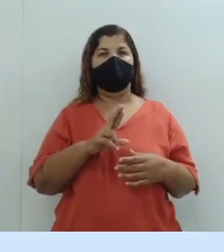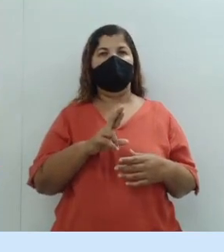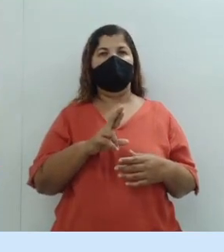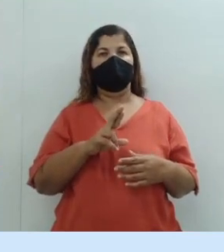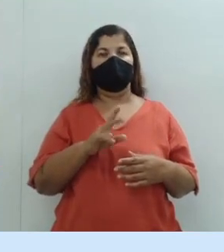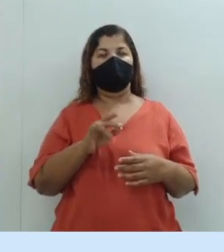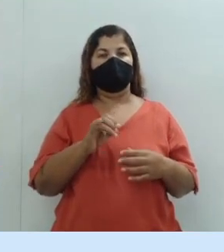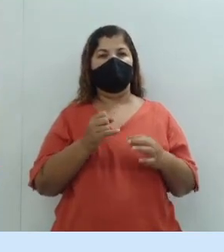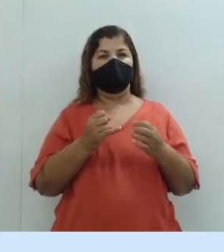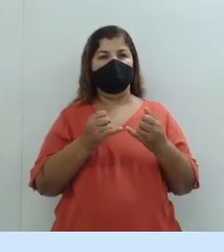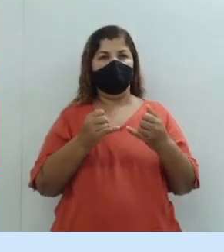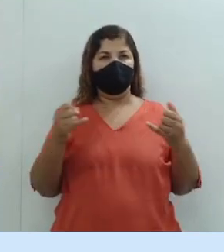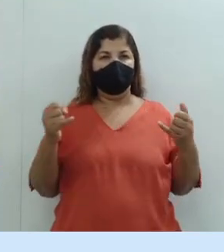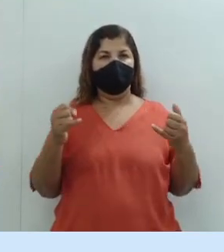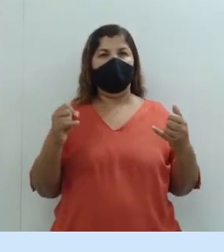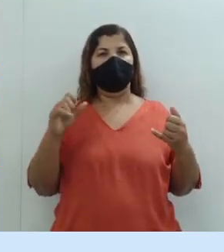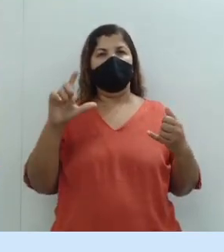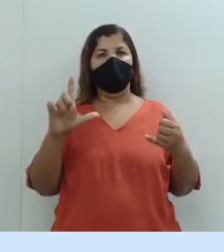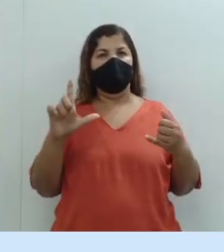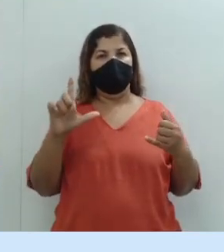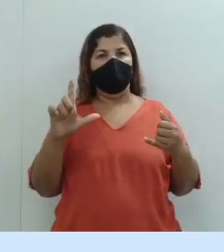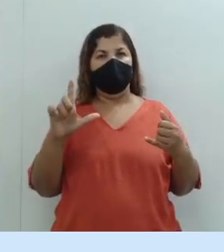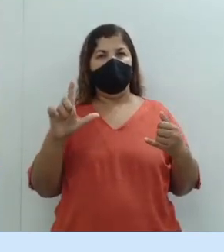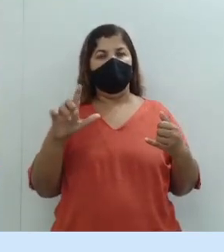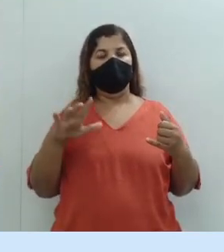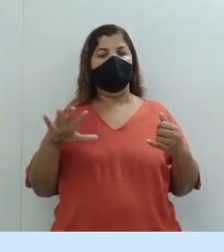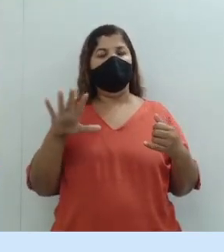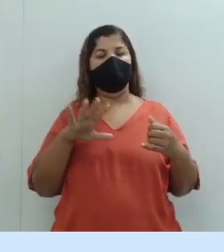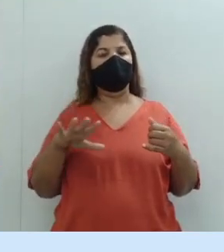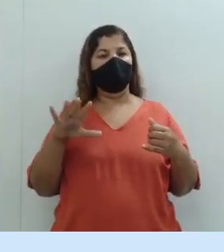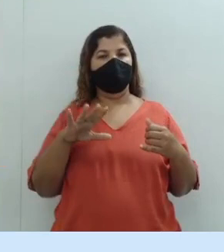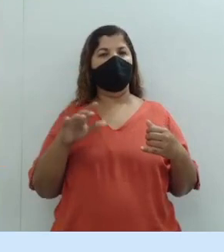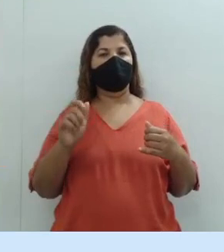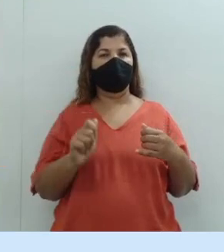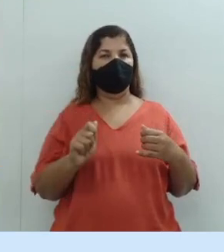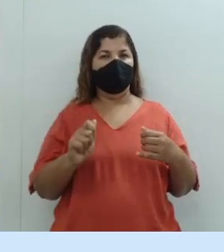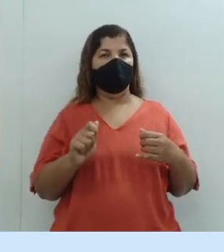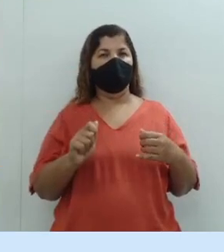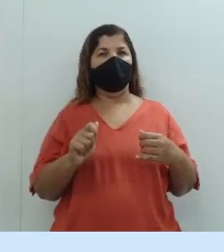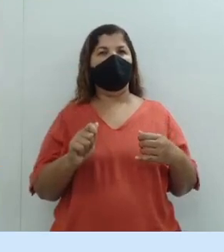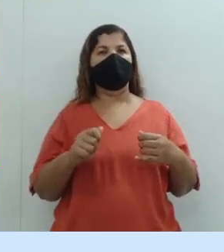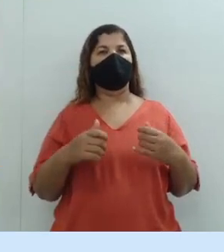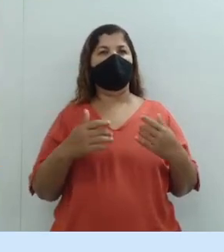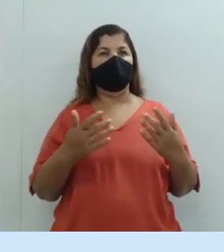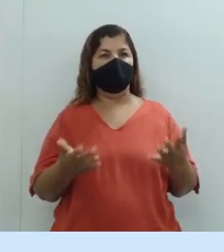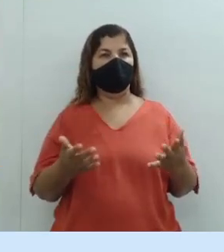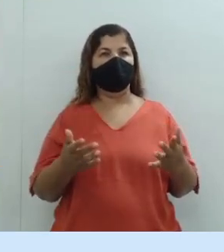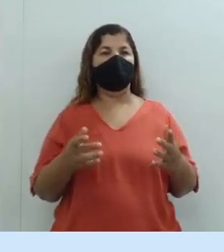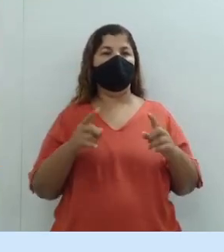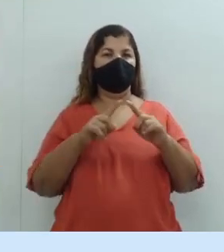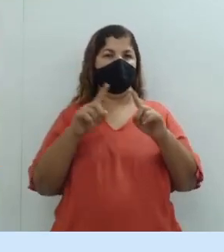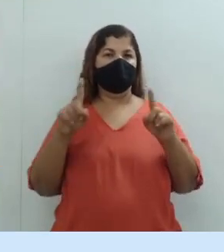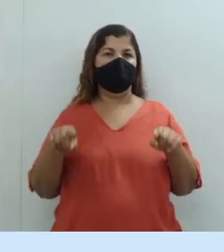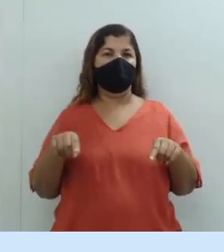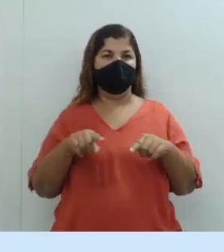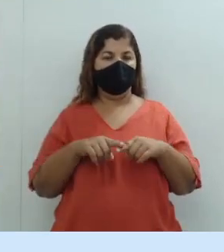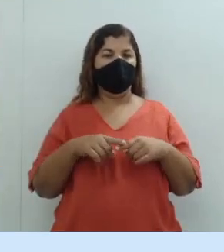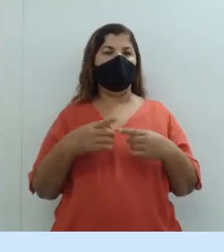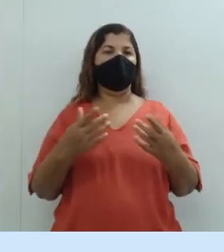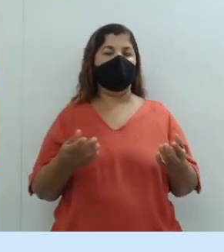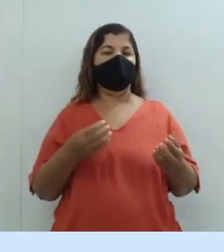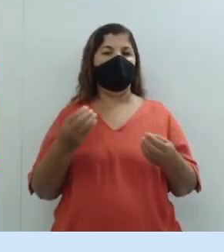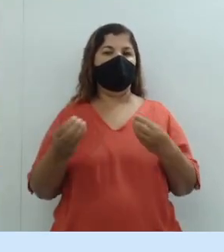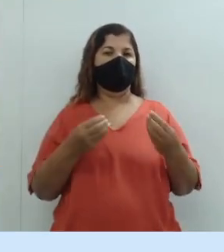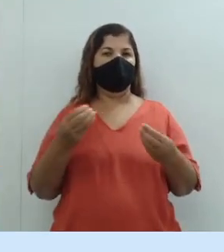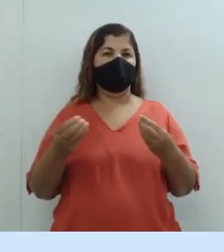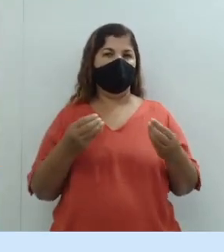fio de comprimento L e a área de secção transversal igual a A é dada por, só fazendo um parênteses aqui, o que seria essa